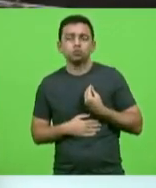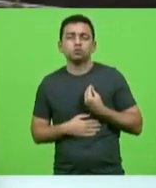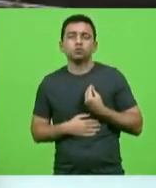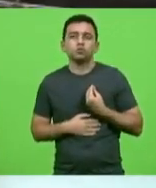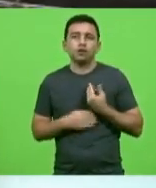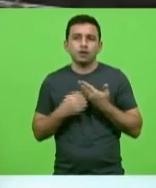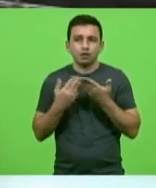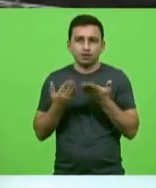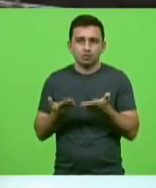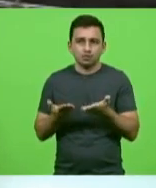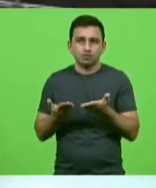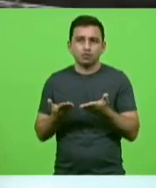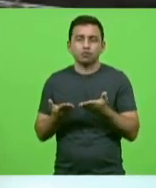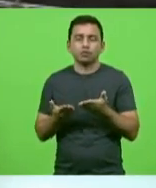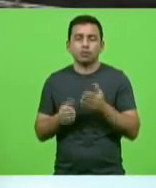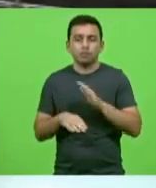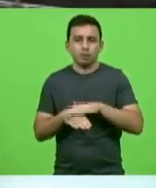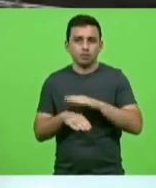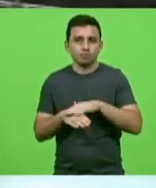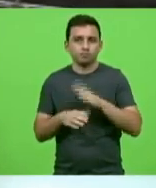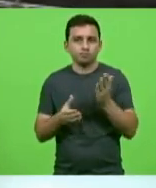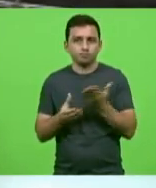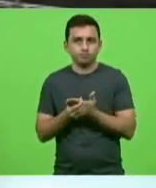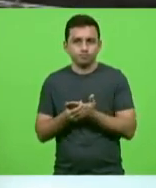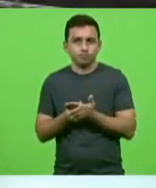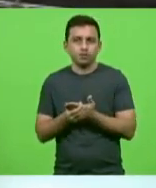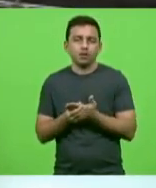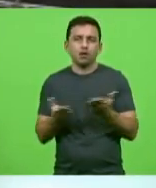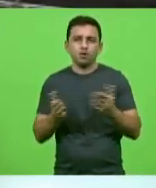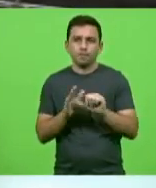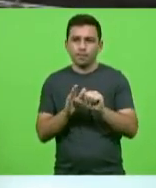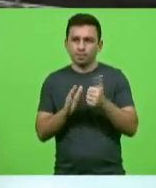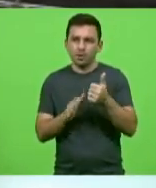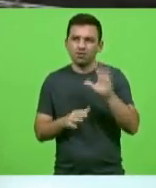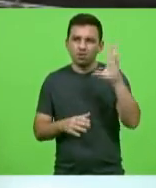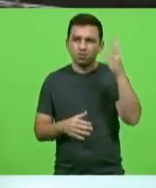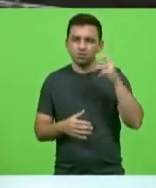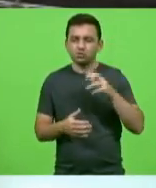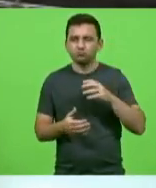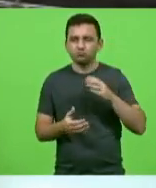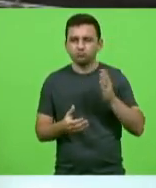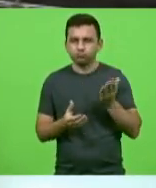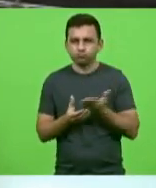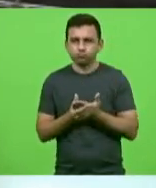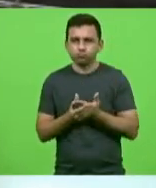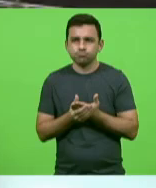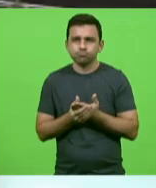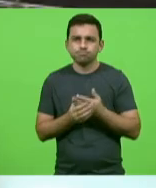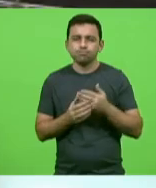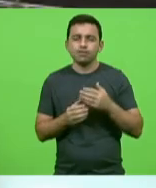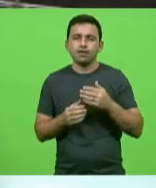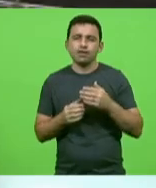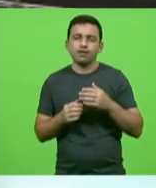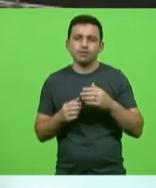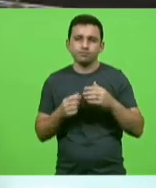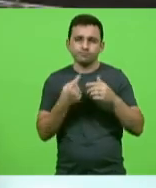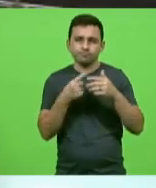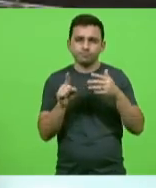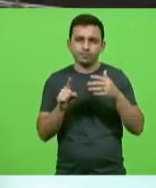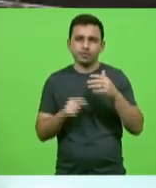na presente ação no tocante ao primeiro fato imputável e tem